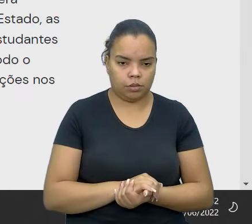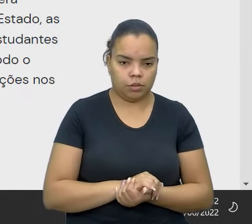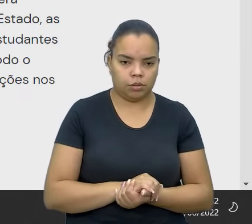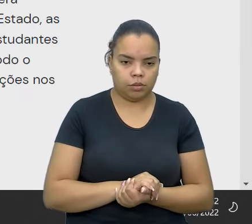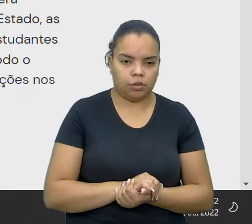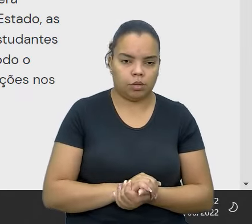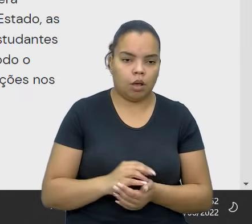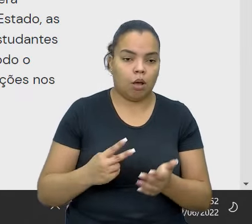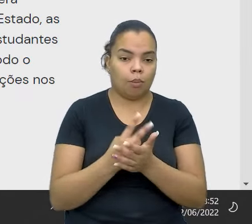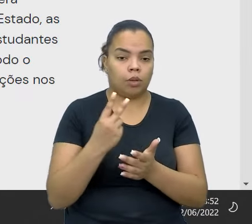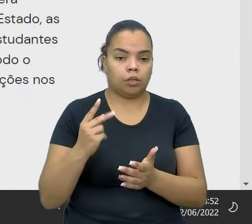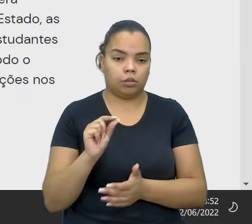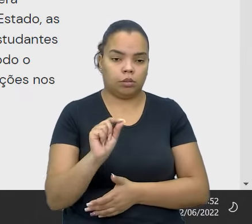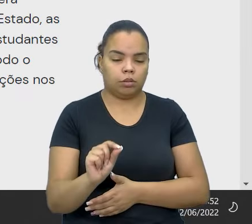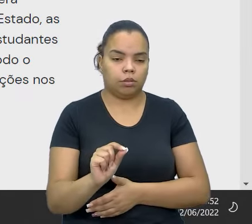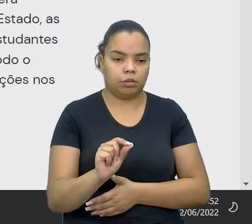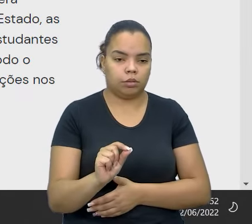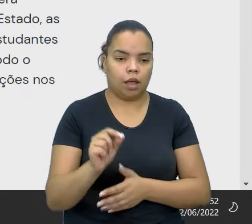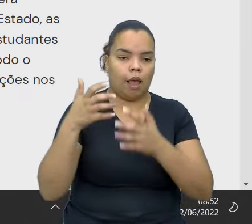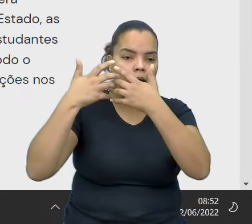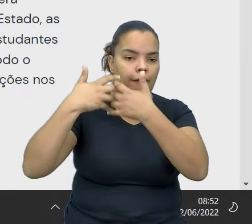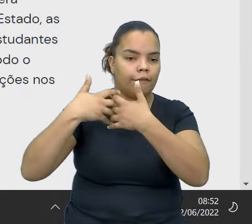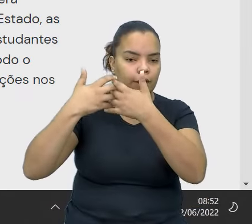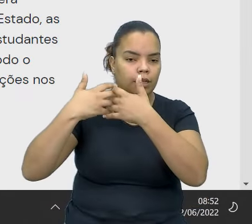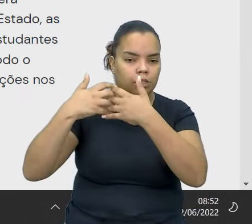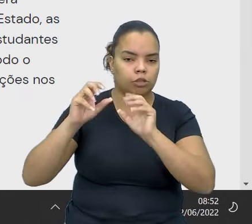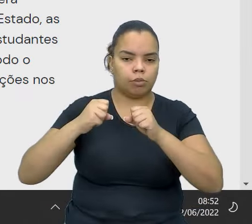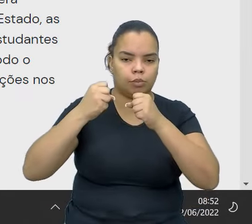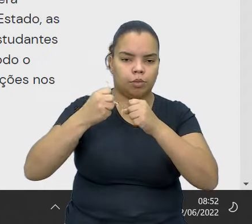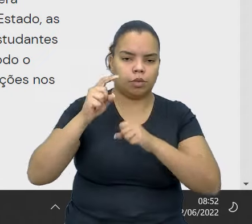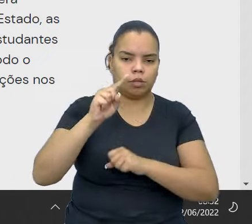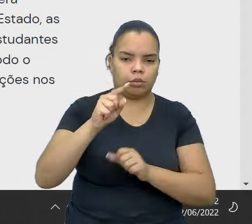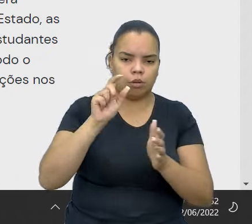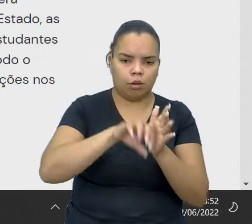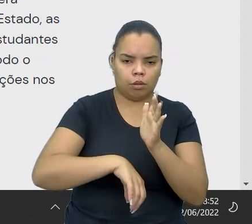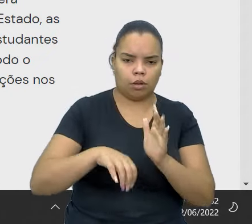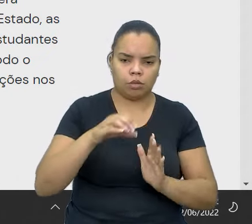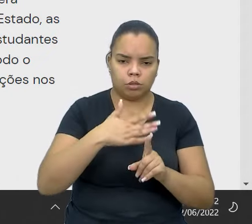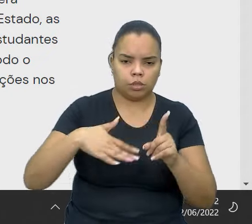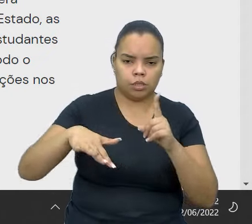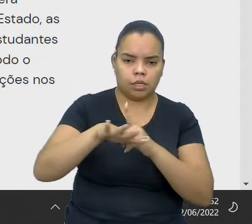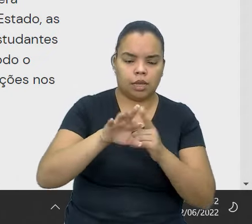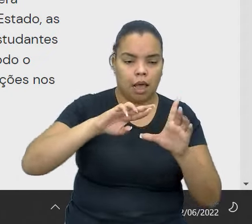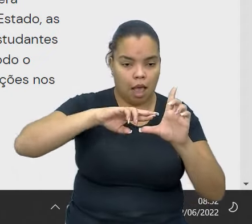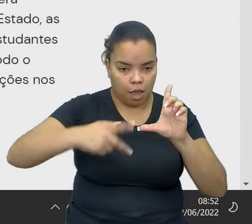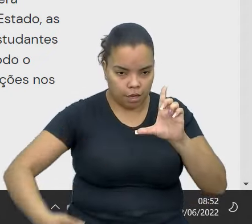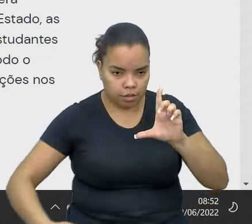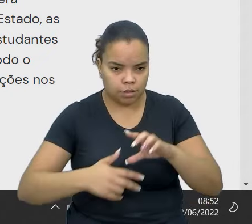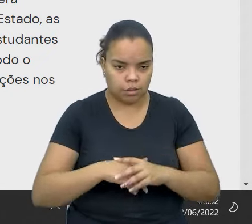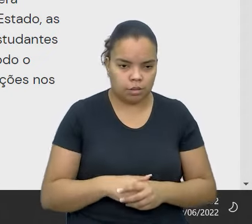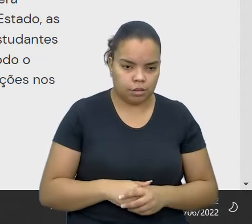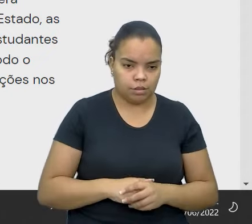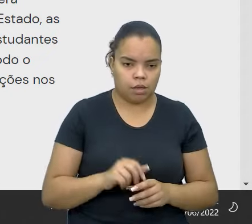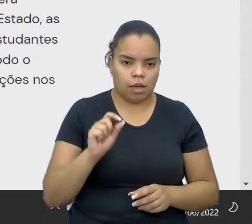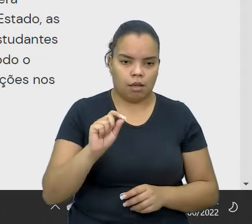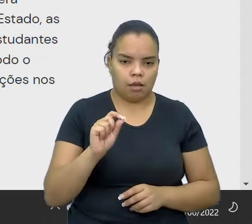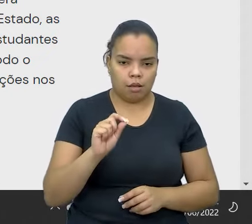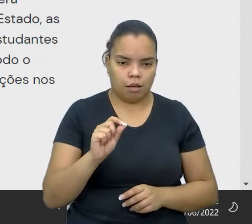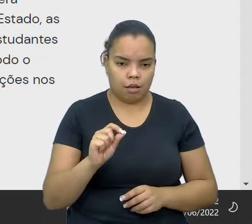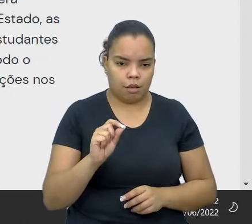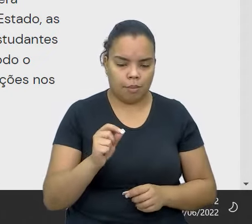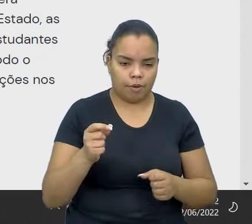O componente 2, reflexões sobre o poder do contrato social às redes sociais. Esse componente pode ser dado